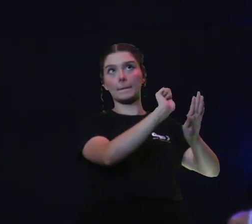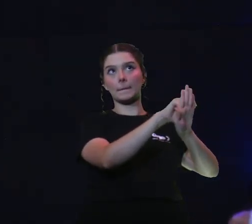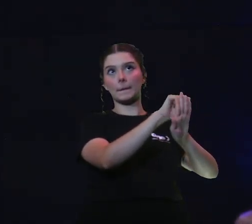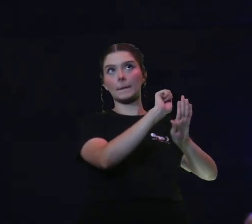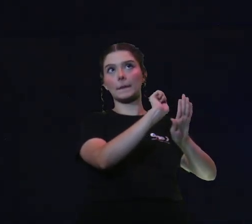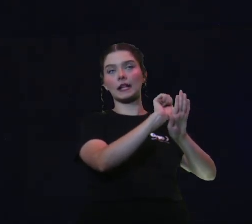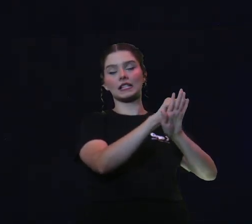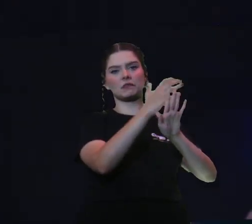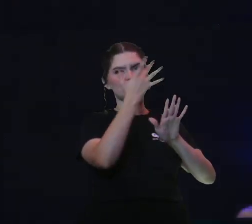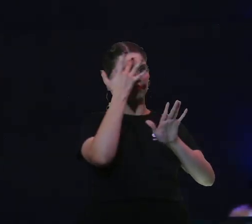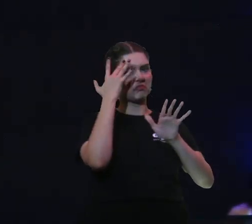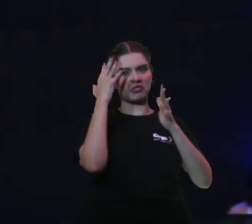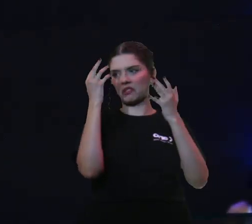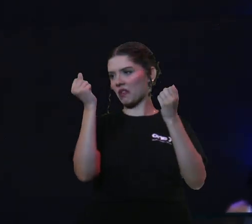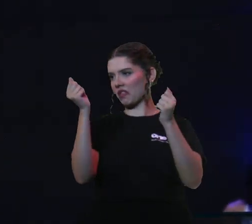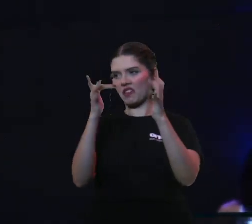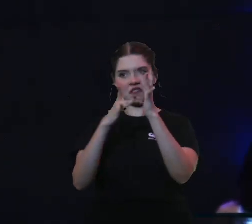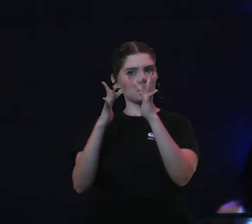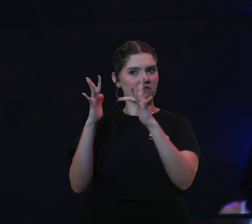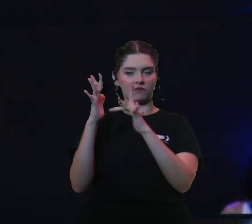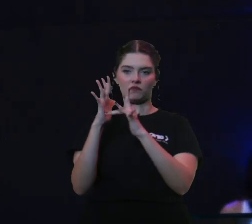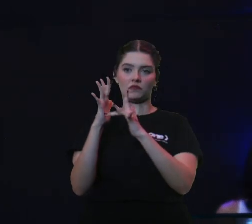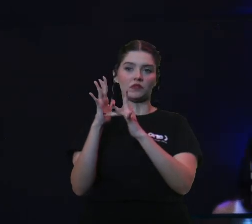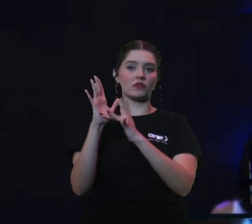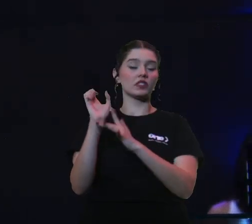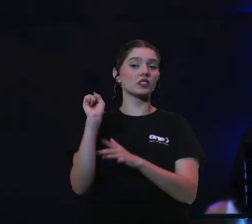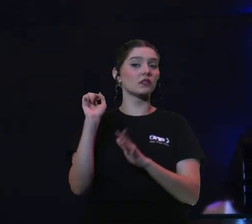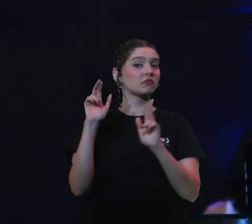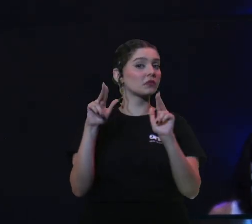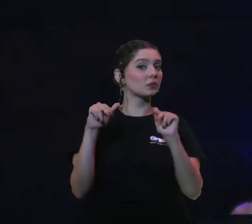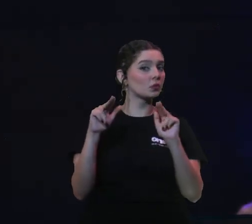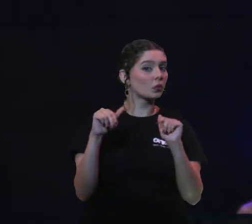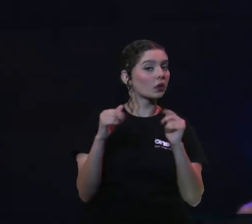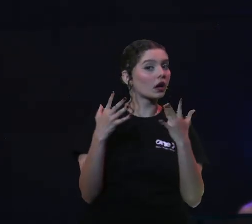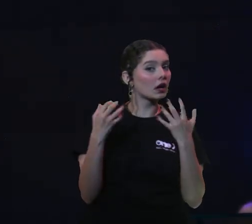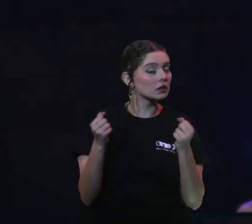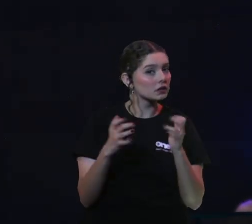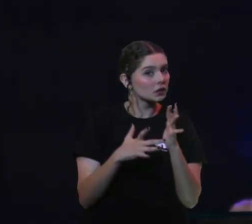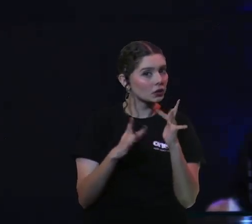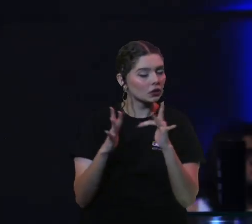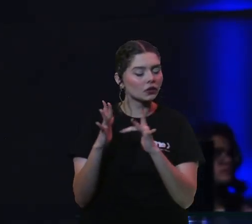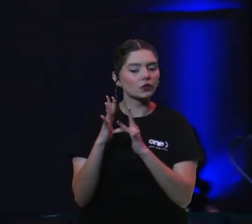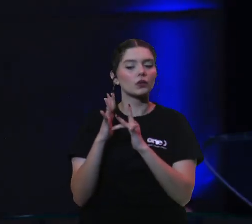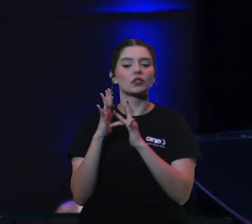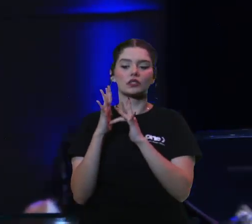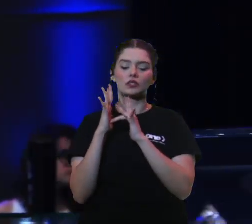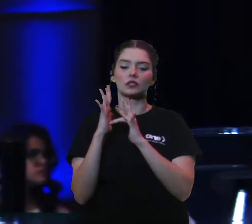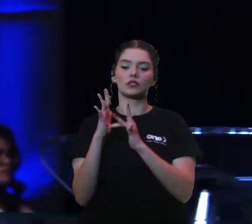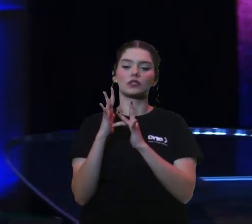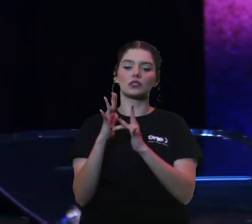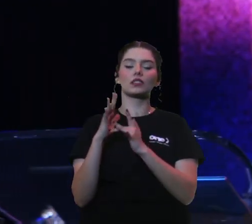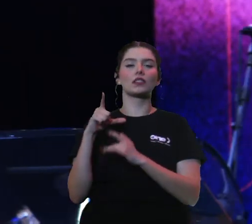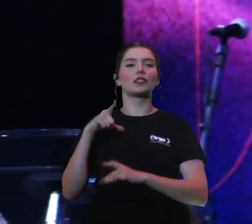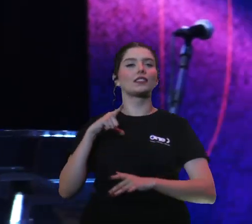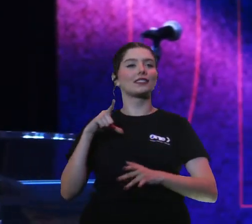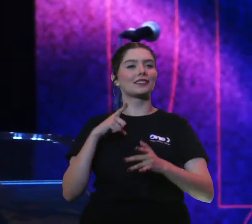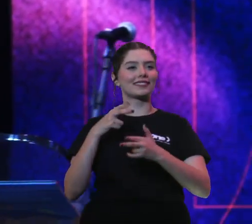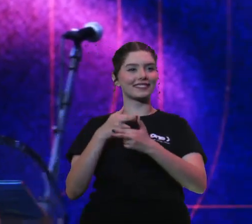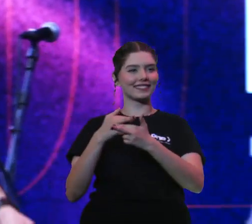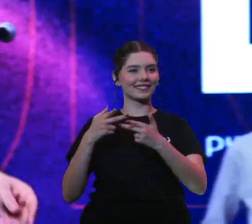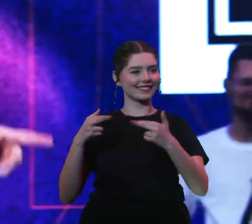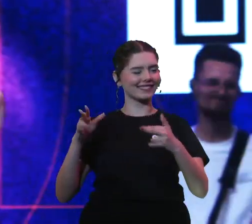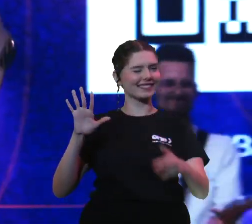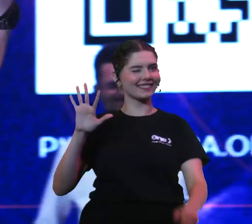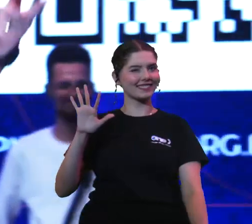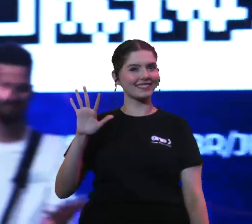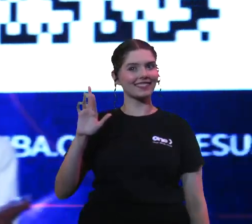das suas vidas. E se você nunca fez isso, e talvez ouvindo essa mensagem, meus louvores, você começou a perceber que existe algo de diferente realmente,